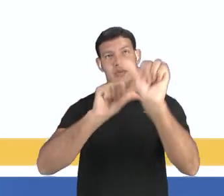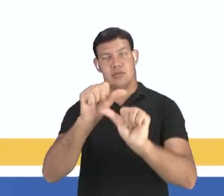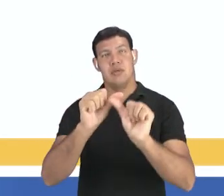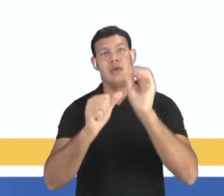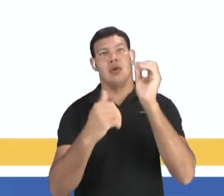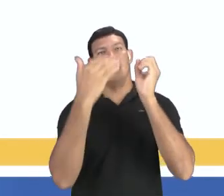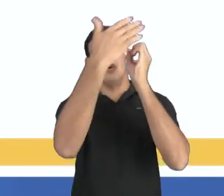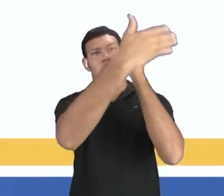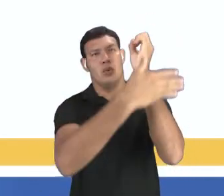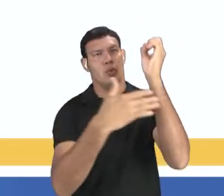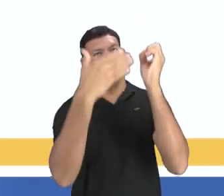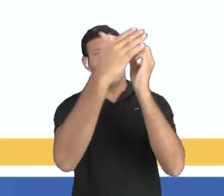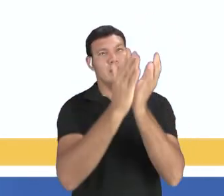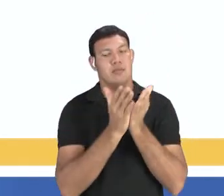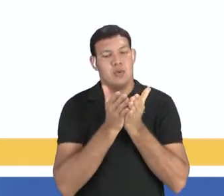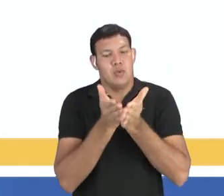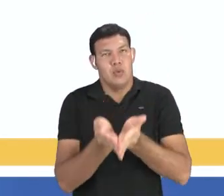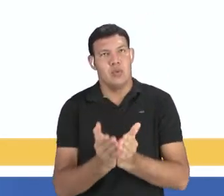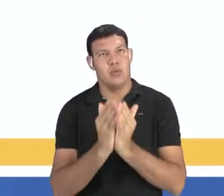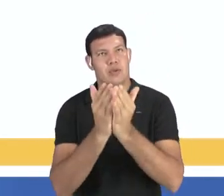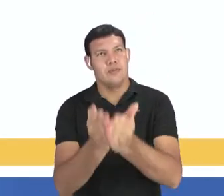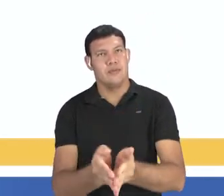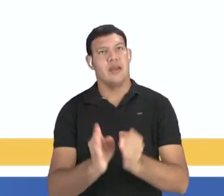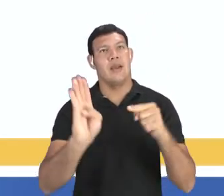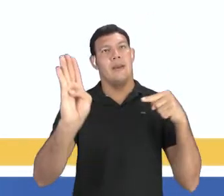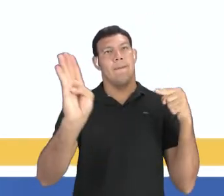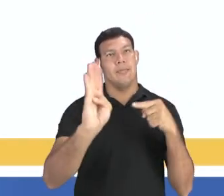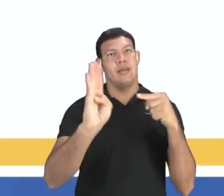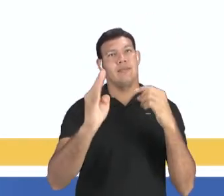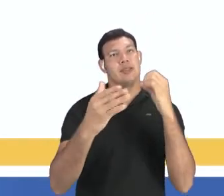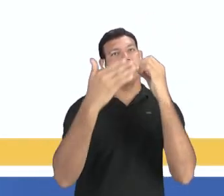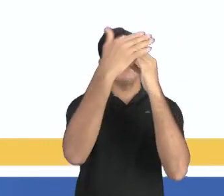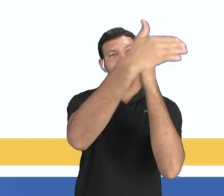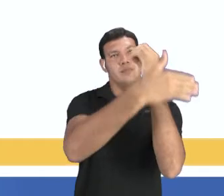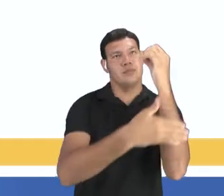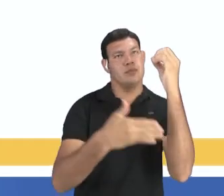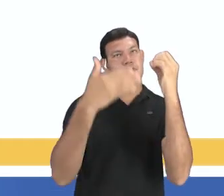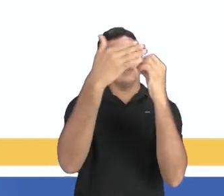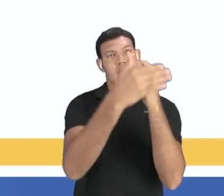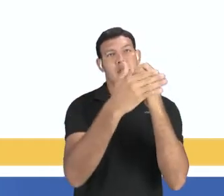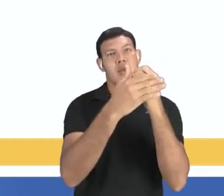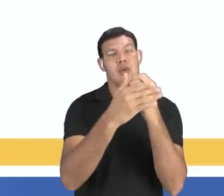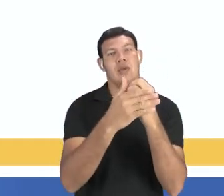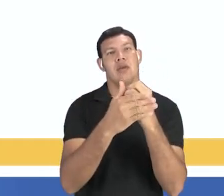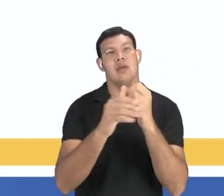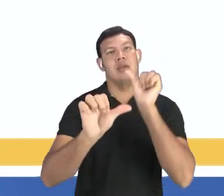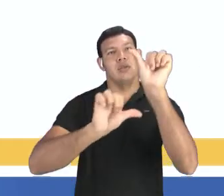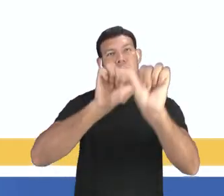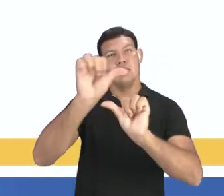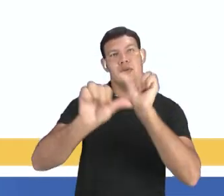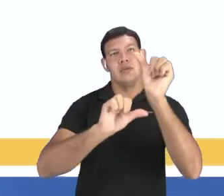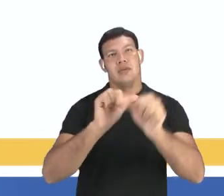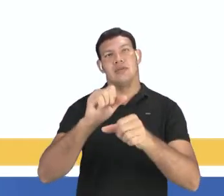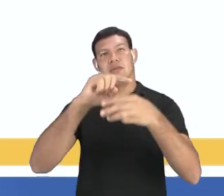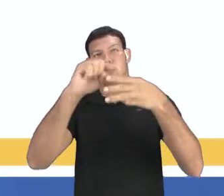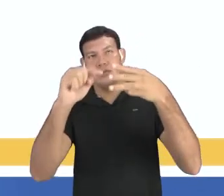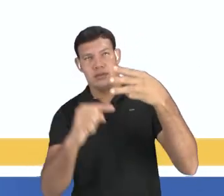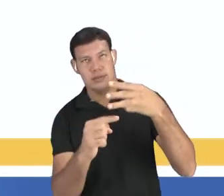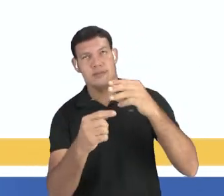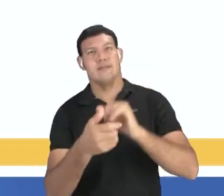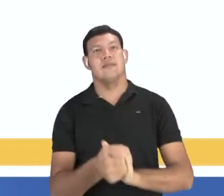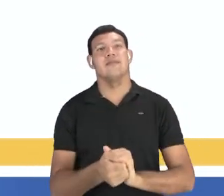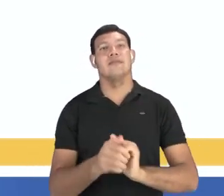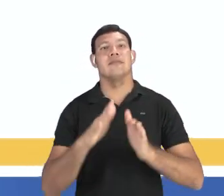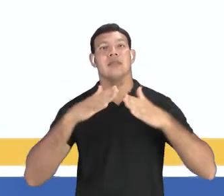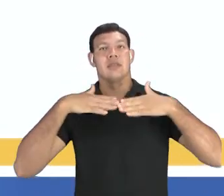o arado de madeira a letra C né o arado de Ferro os moinhos e a rotação